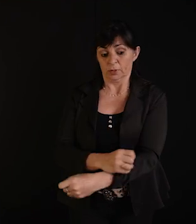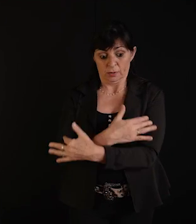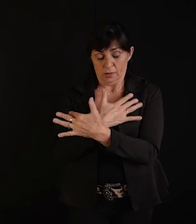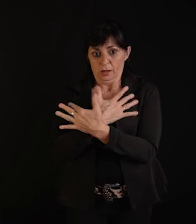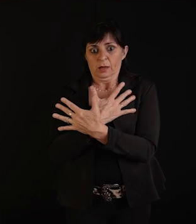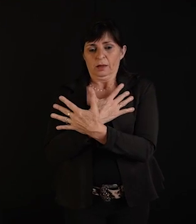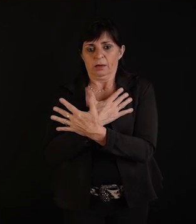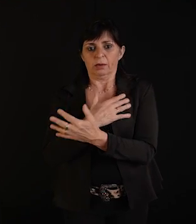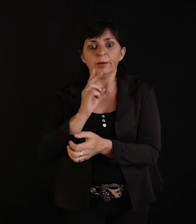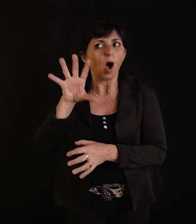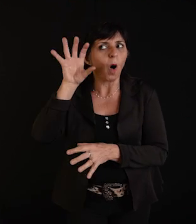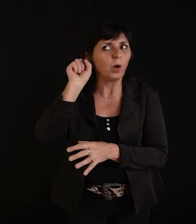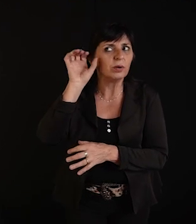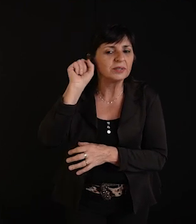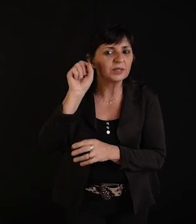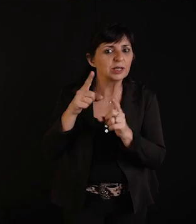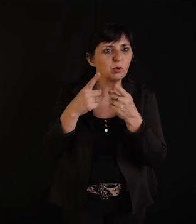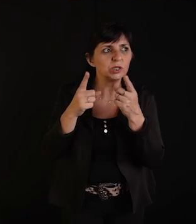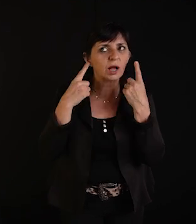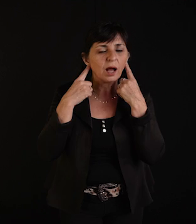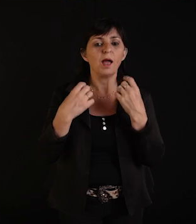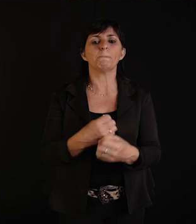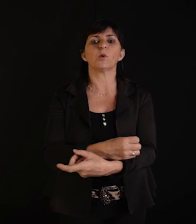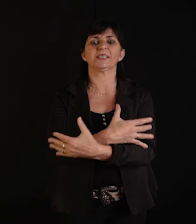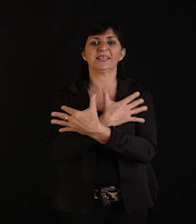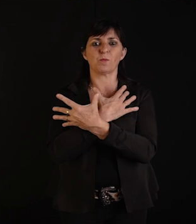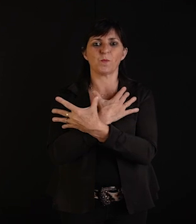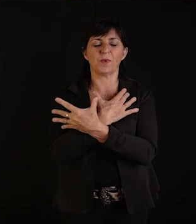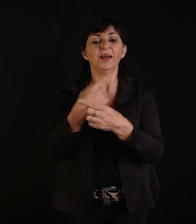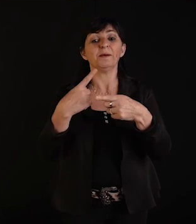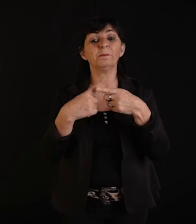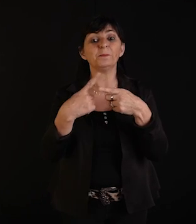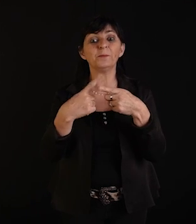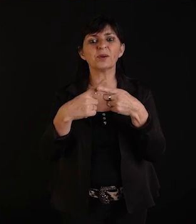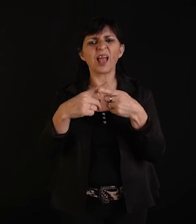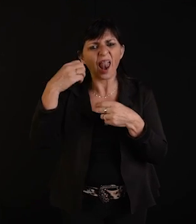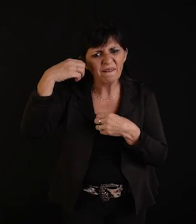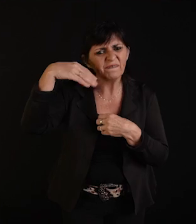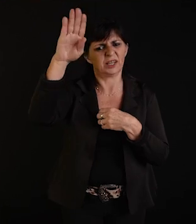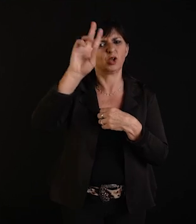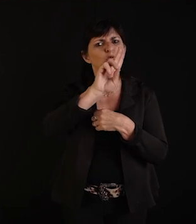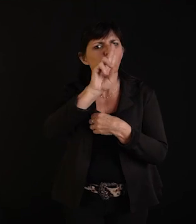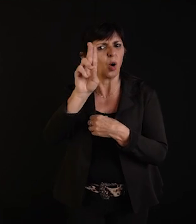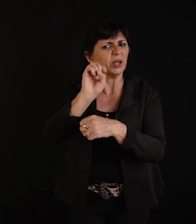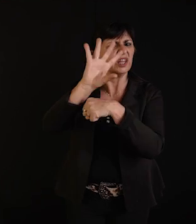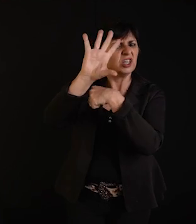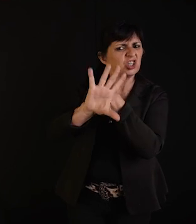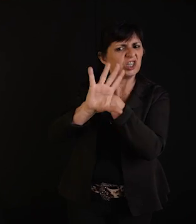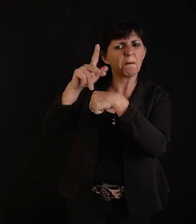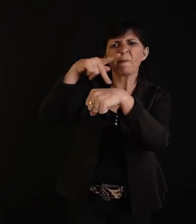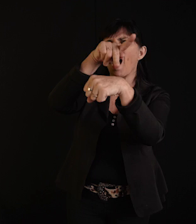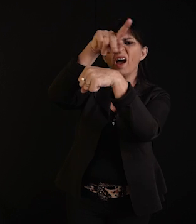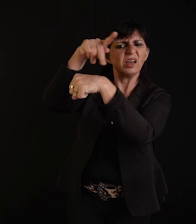eu ouço essa música, eu sinto muita emoção. Porque você está levando o nome de Erechim para todo o país, para